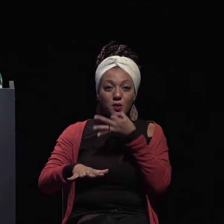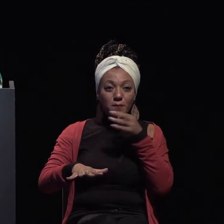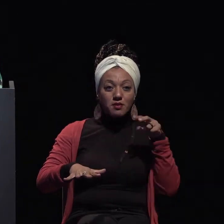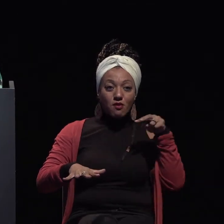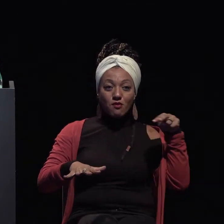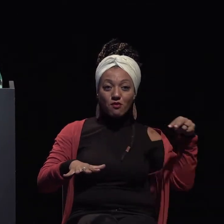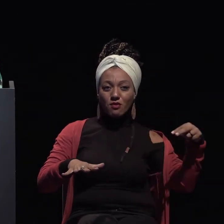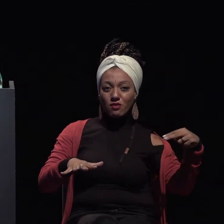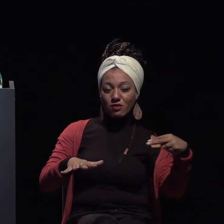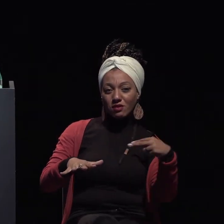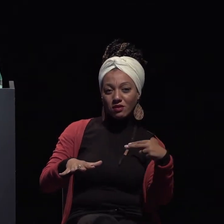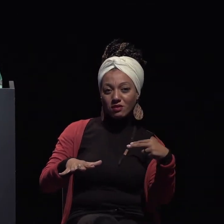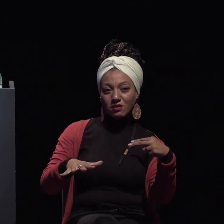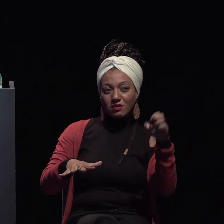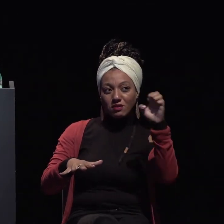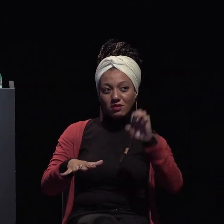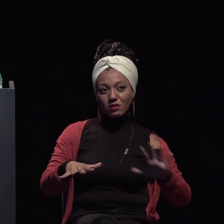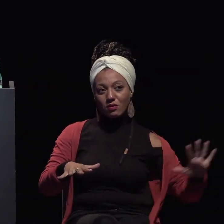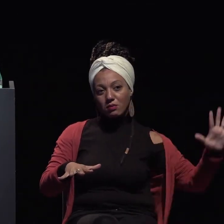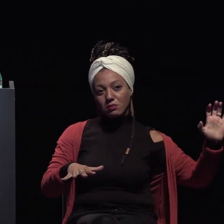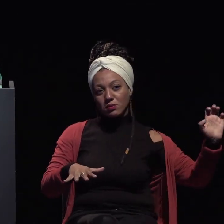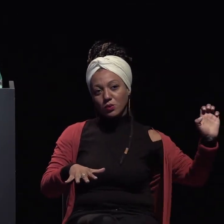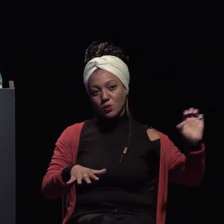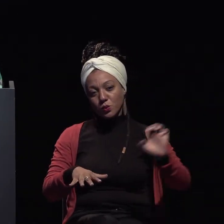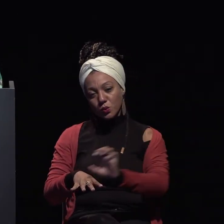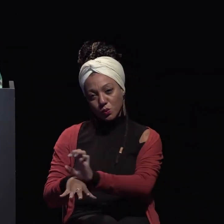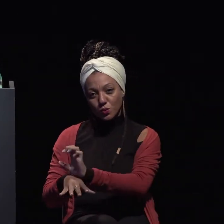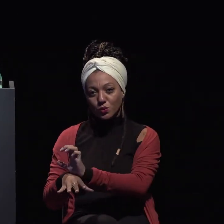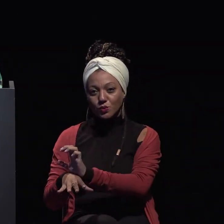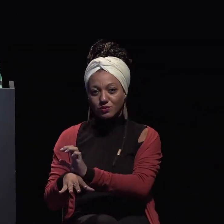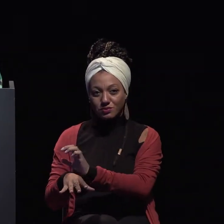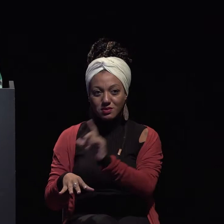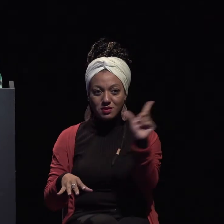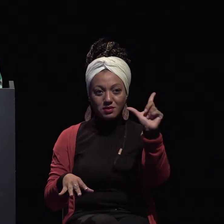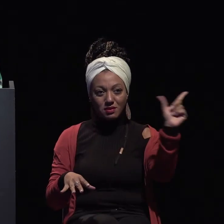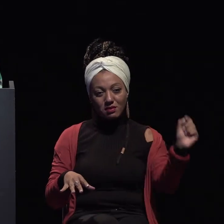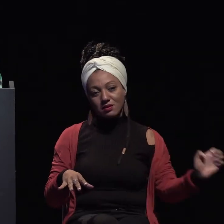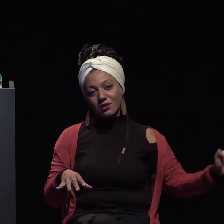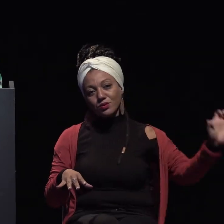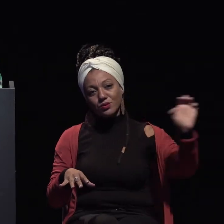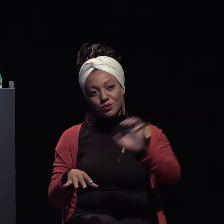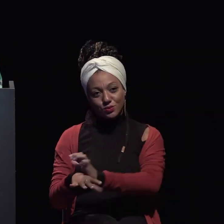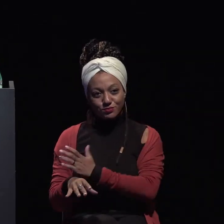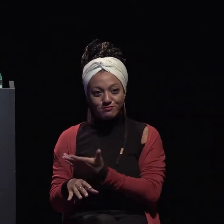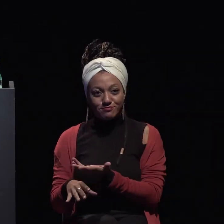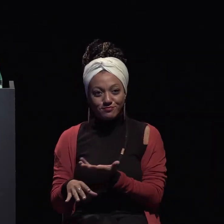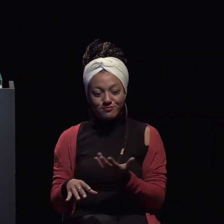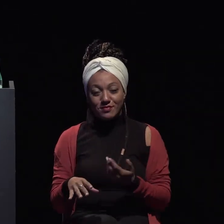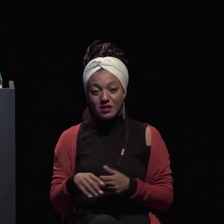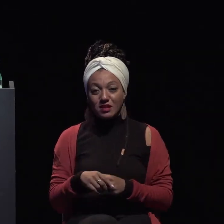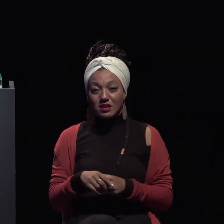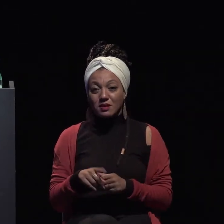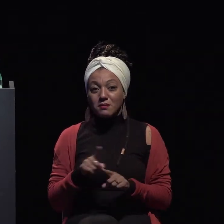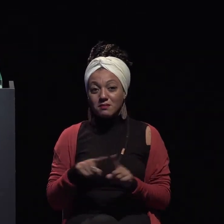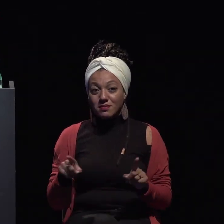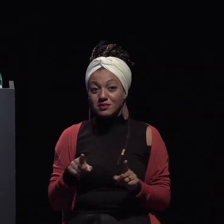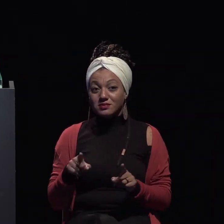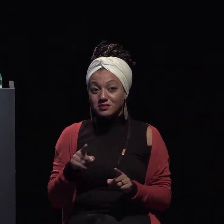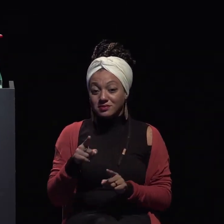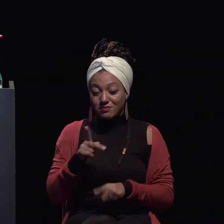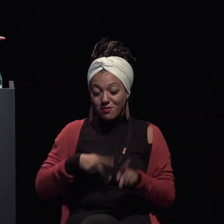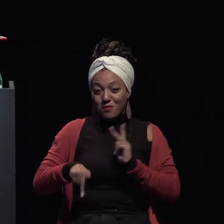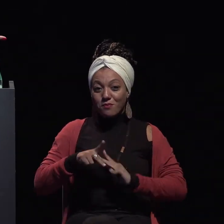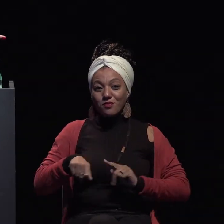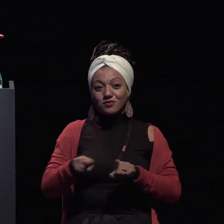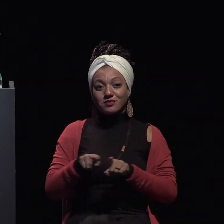apenas da imigração majoritariamente italiana. E aí eu vou dizer sobre um bairro aqui,